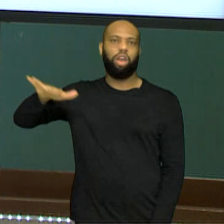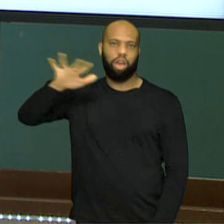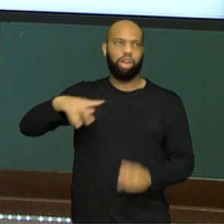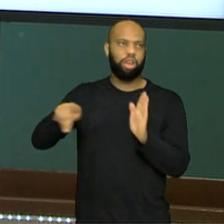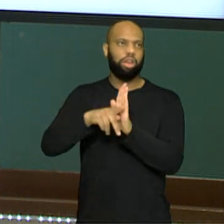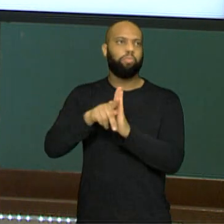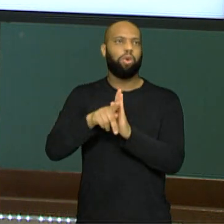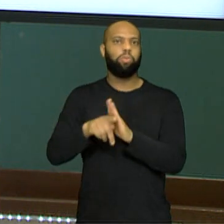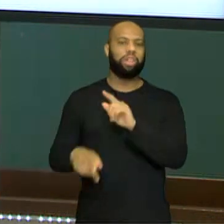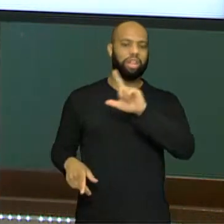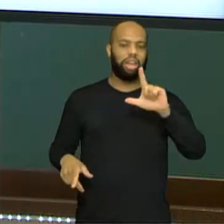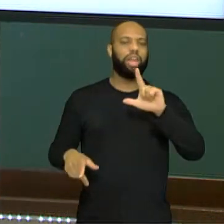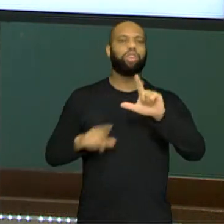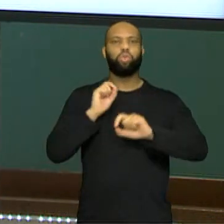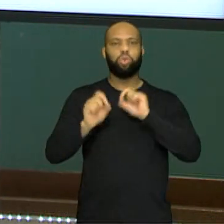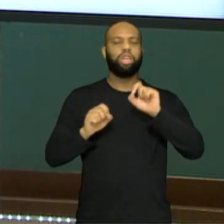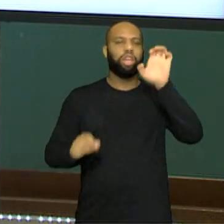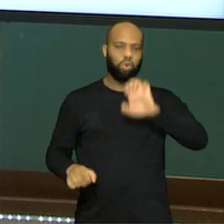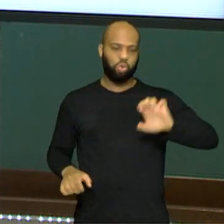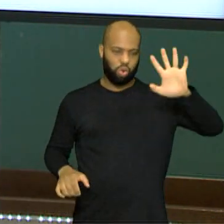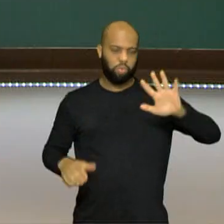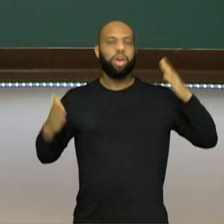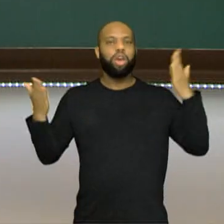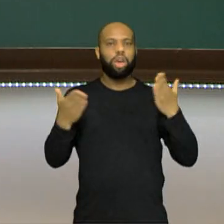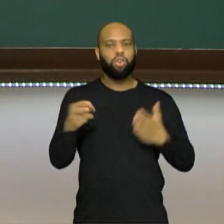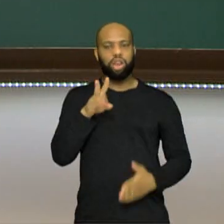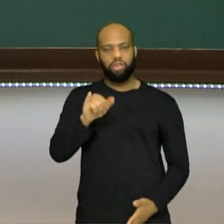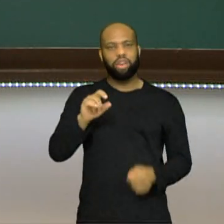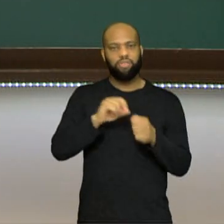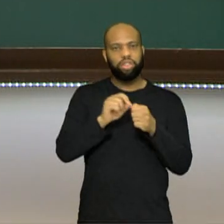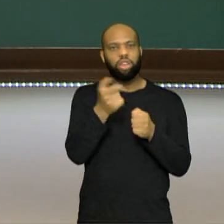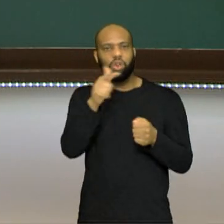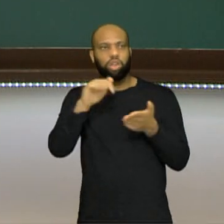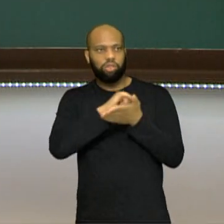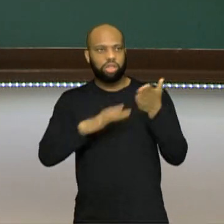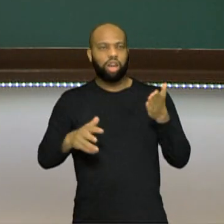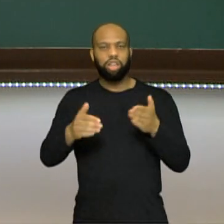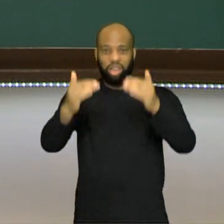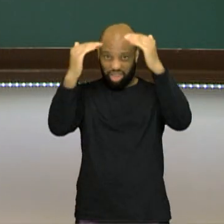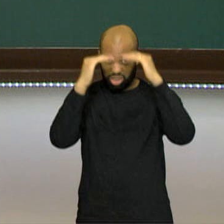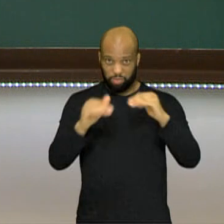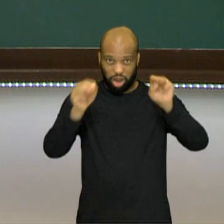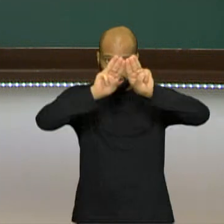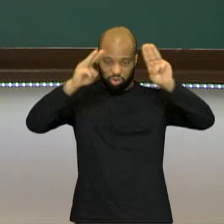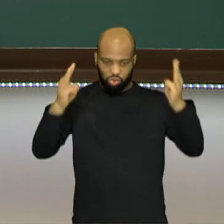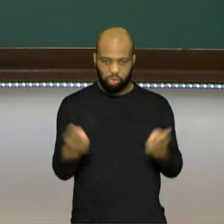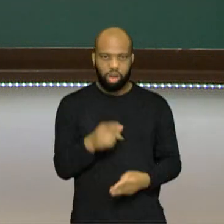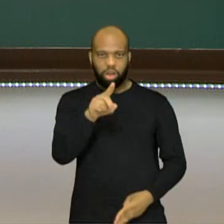Vamos para mais uma atividade. Observando o mapa da Rússia abaixo,